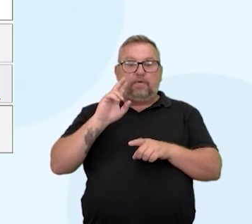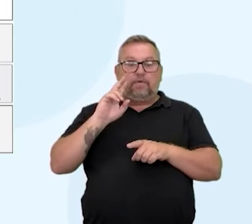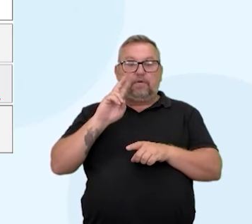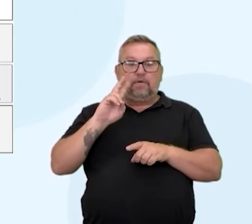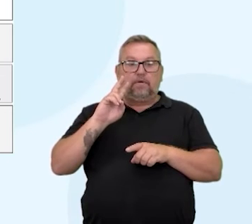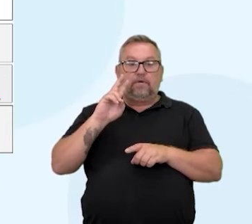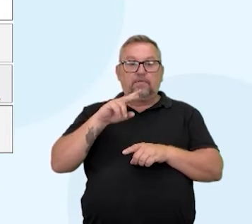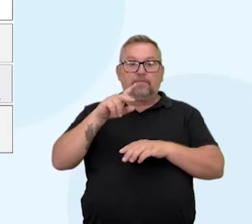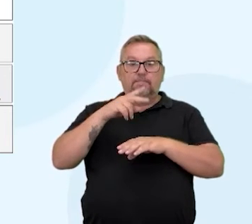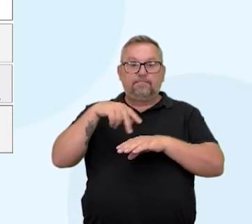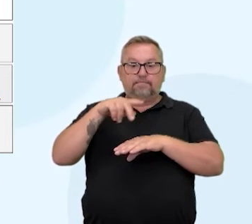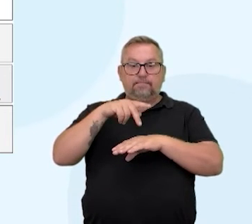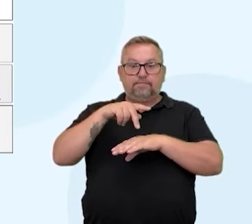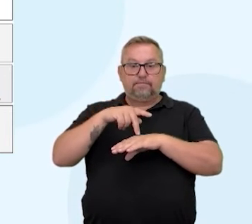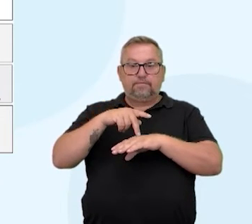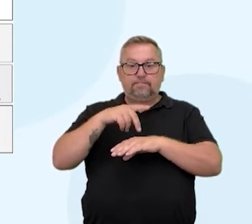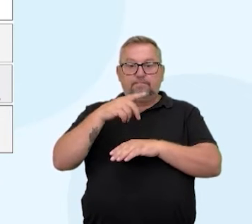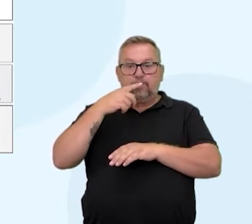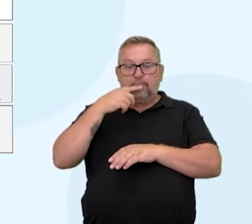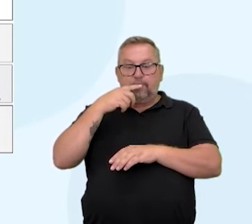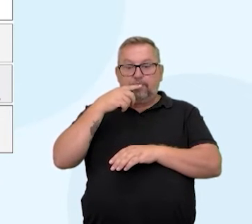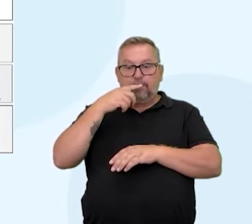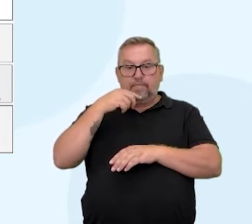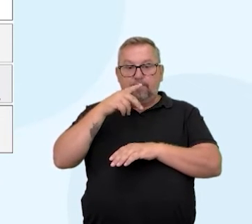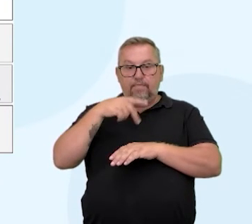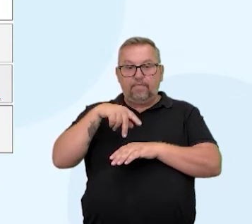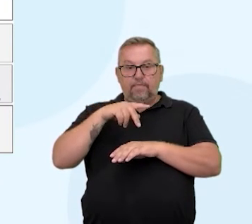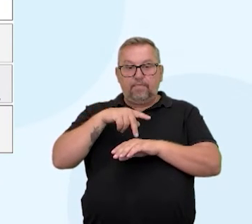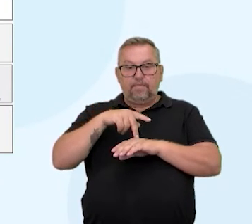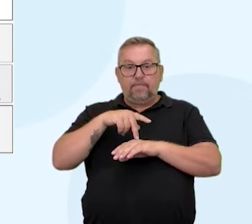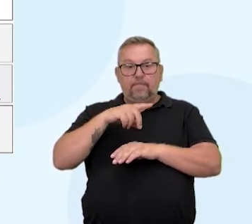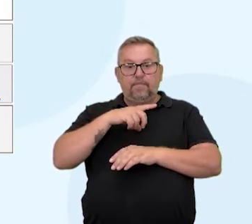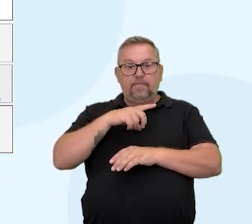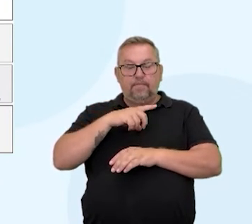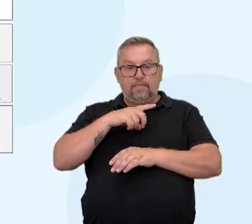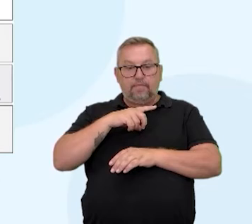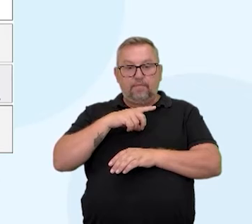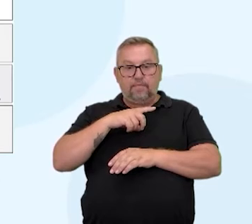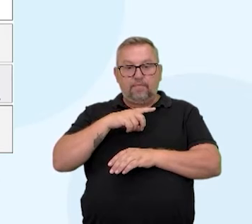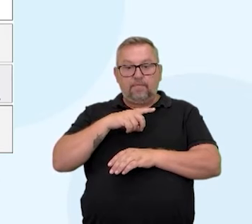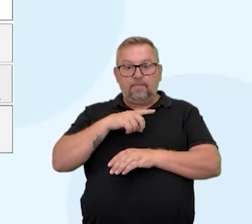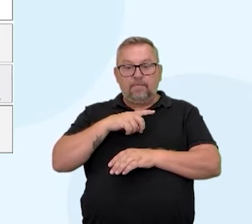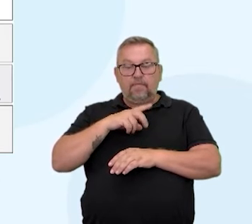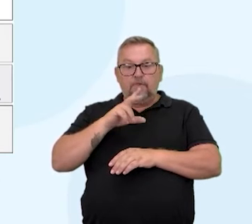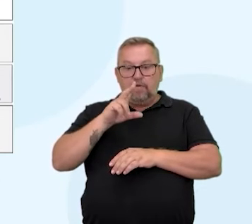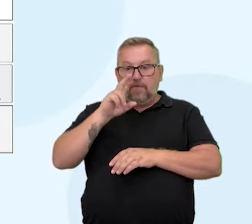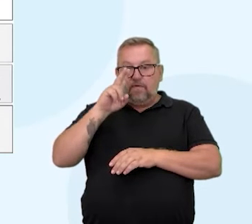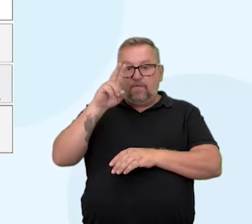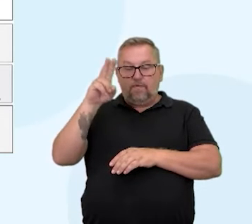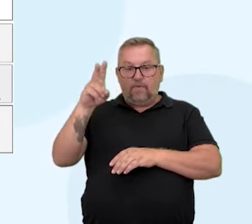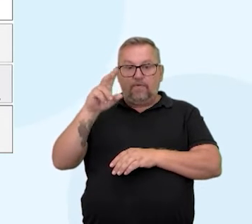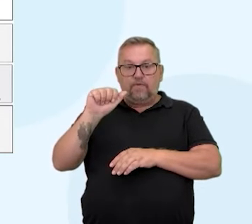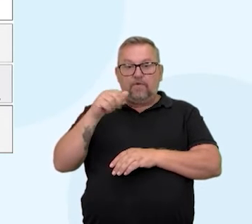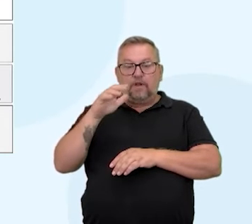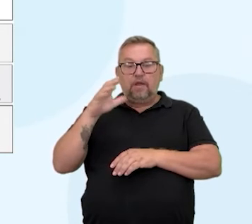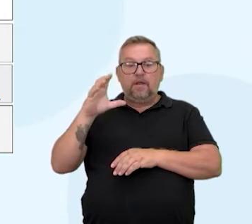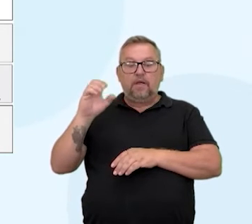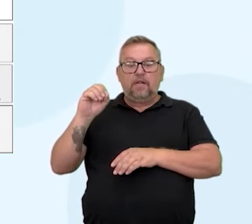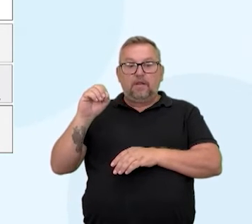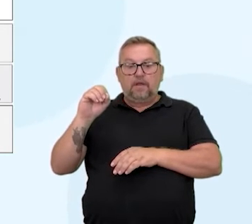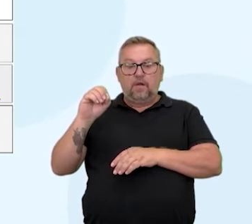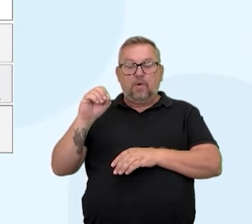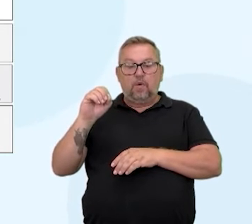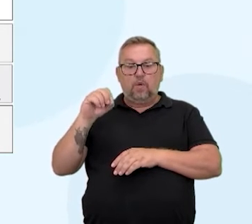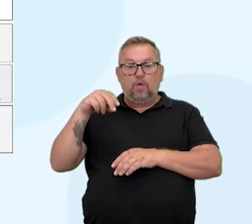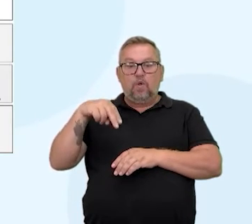logicamente, os países que estão em vermelho são países aí que têm, né, uma inferência maior aí de ações,